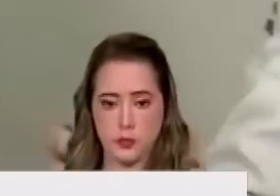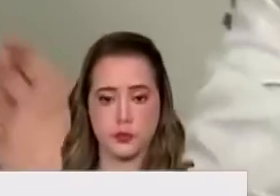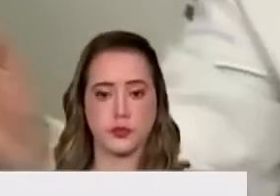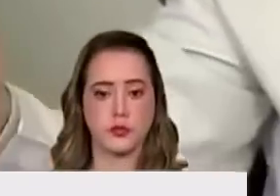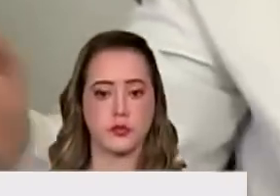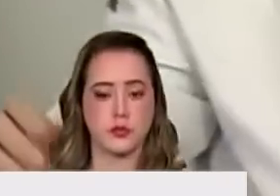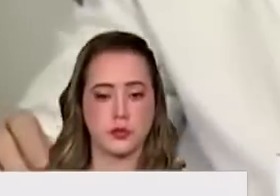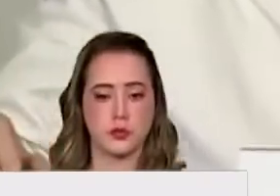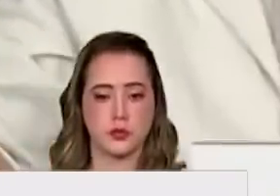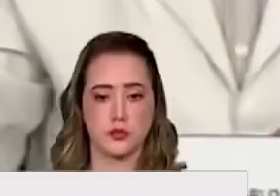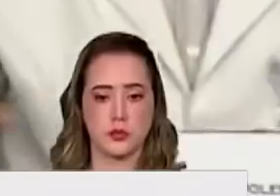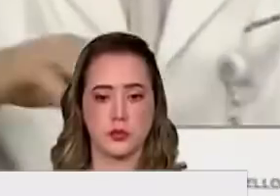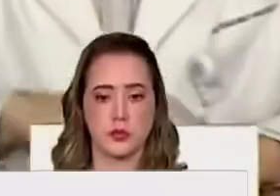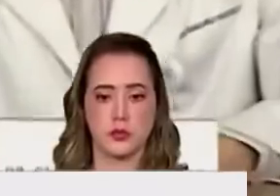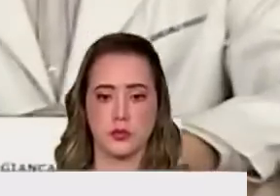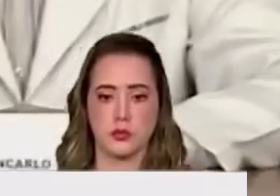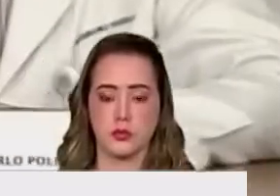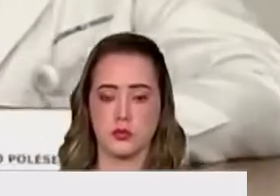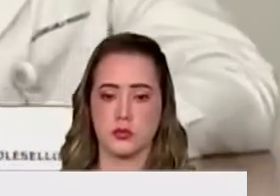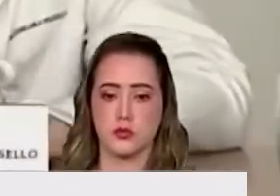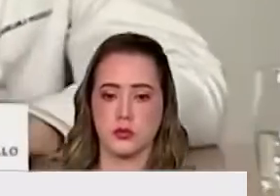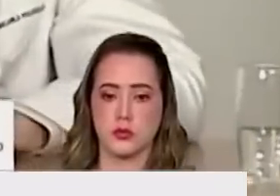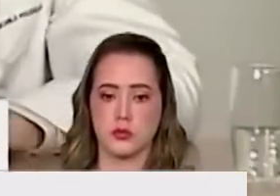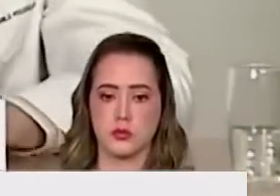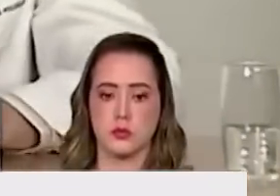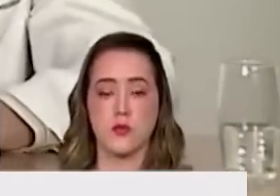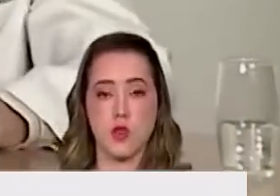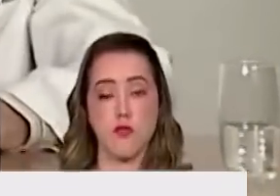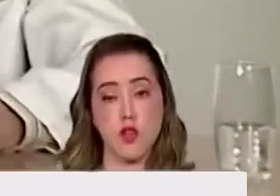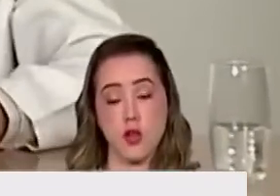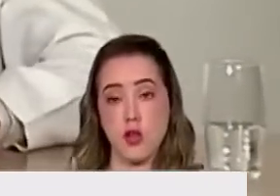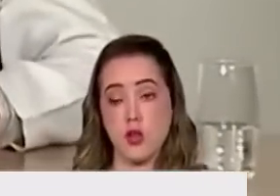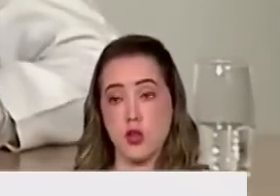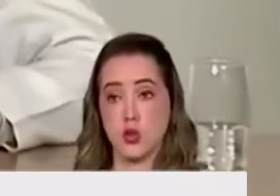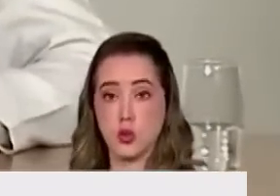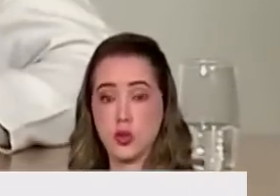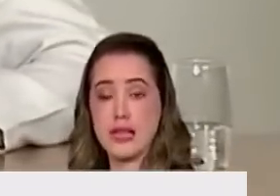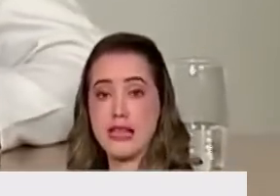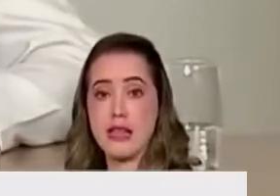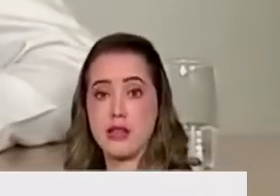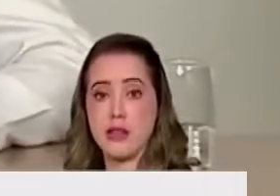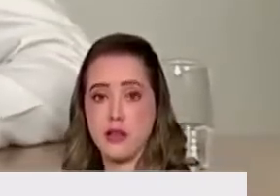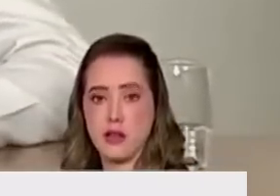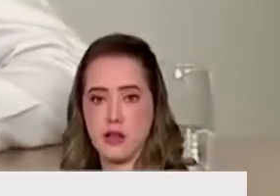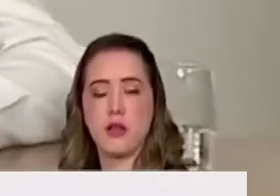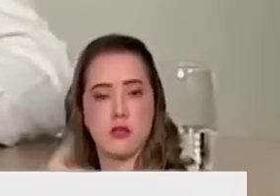um oftalmologista, claro, que fez a cirurgia na pálpebra. Foi uma especialista, a doutora Helena Forno, que fez o